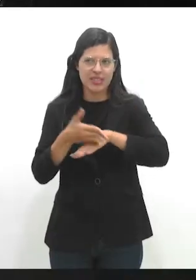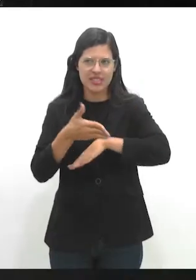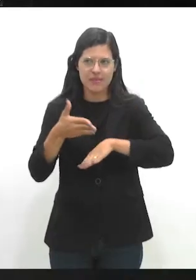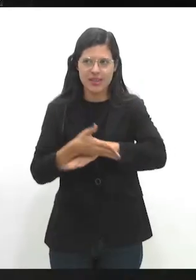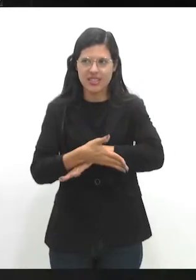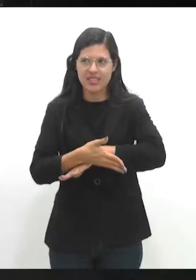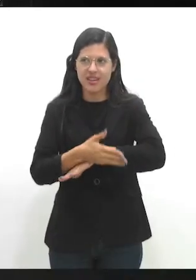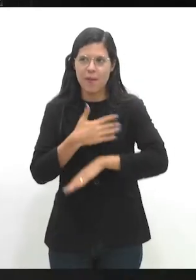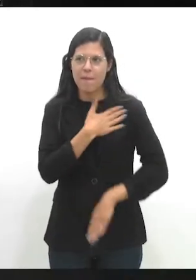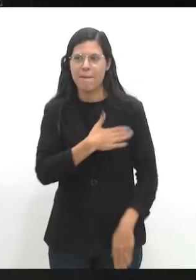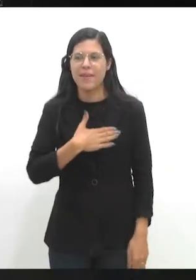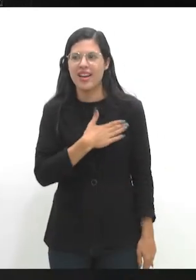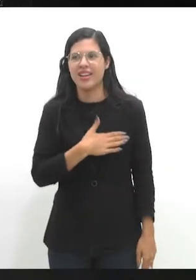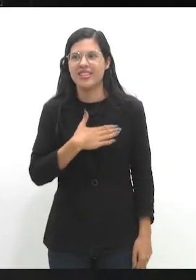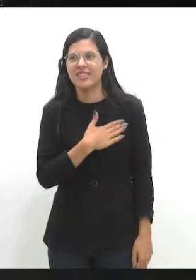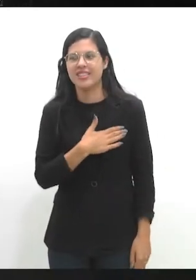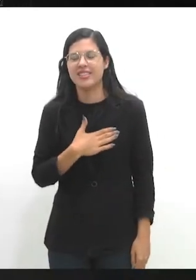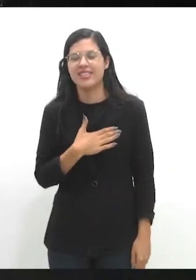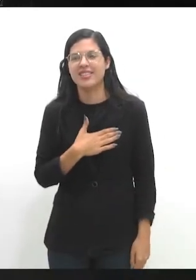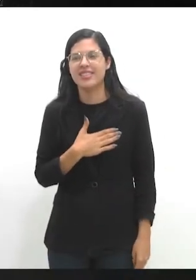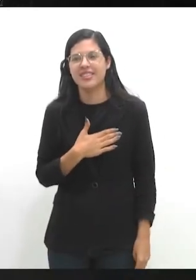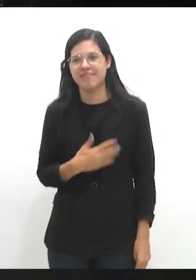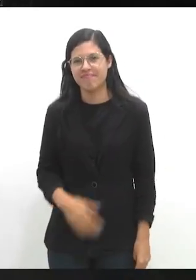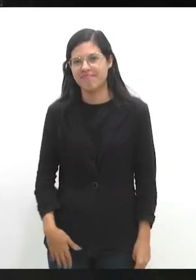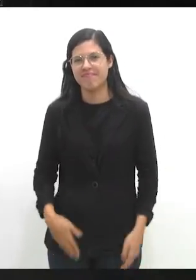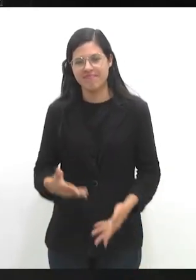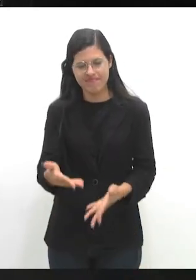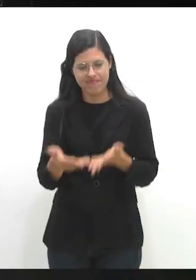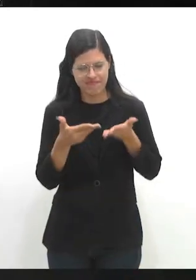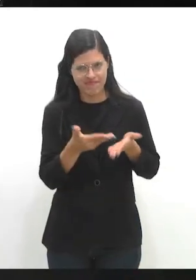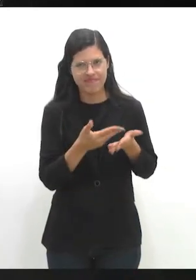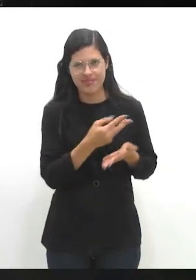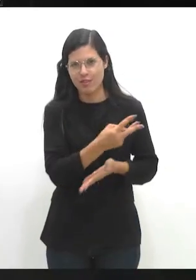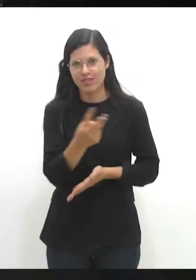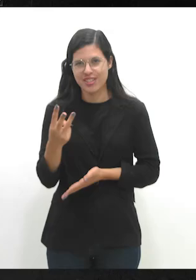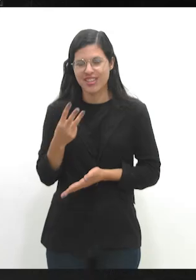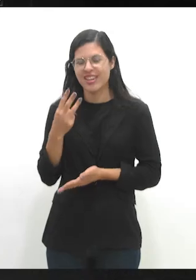agradecer a vocês pela participação. Foi um prazer imenso tê-los